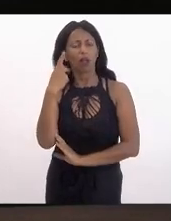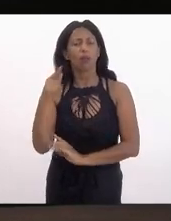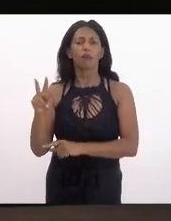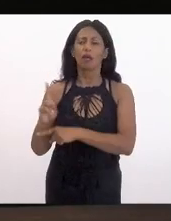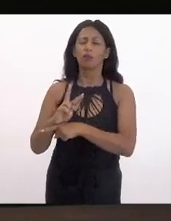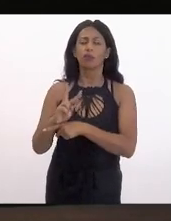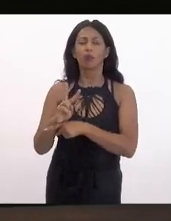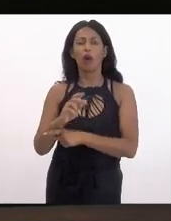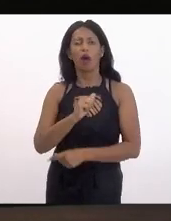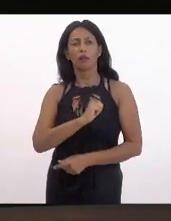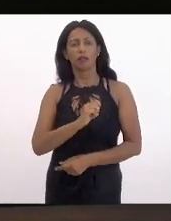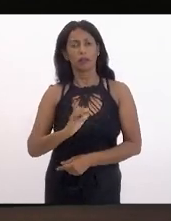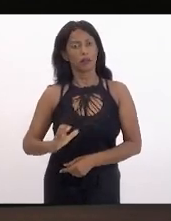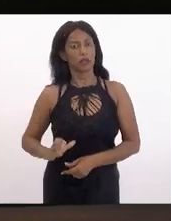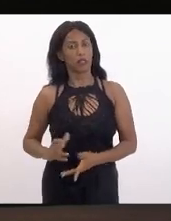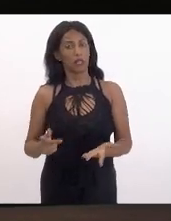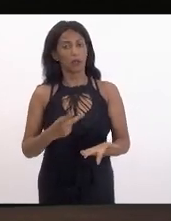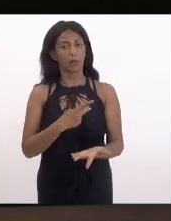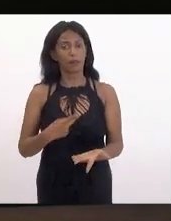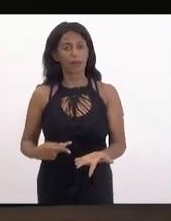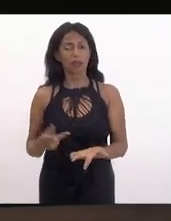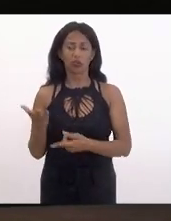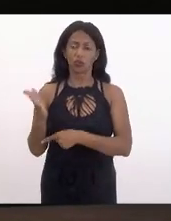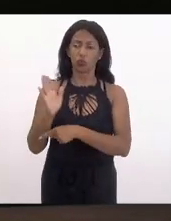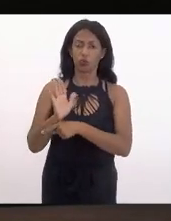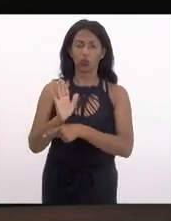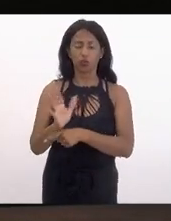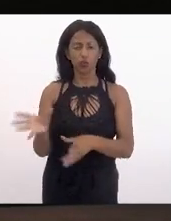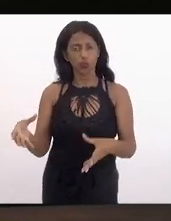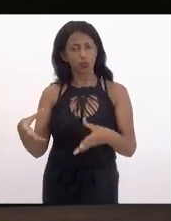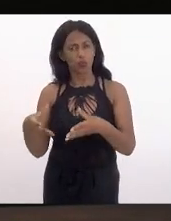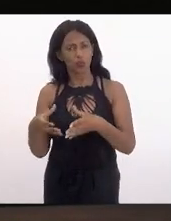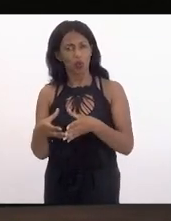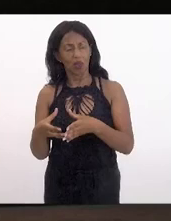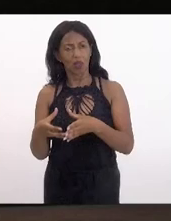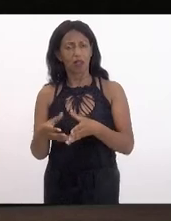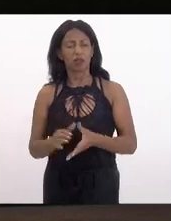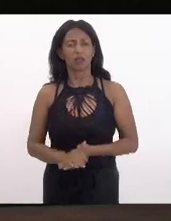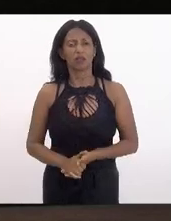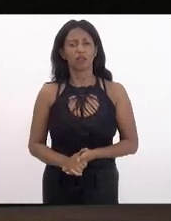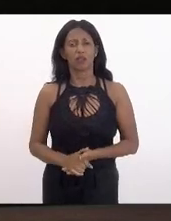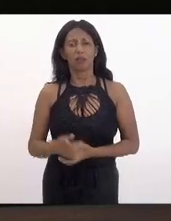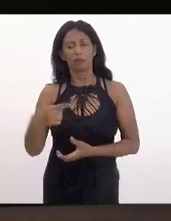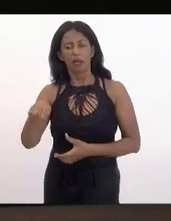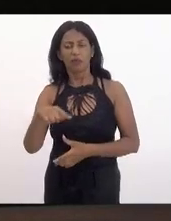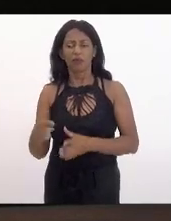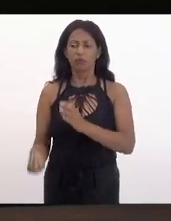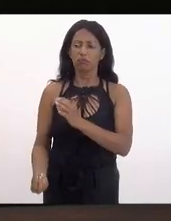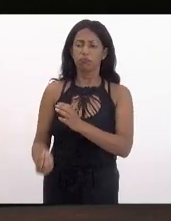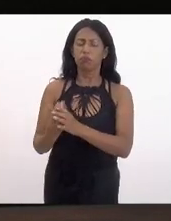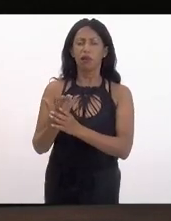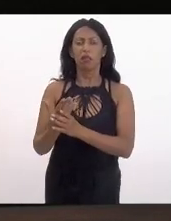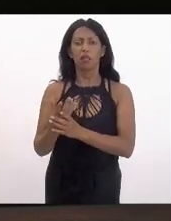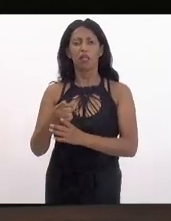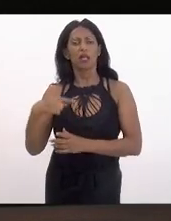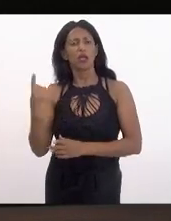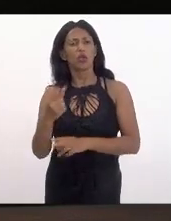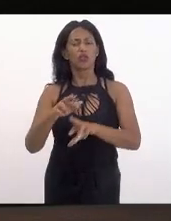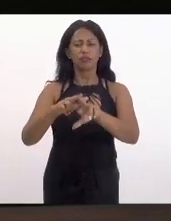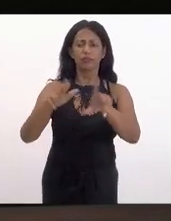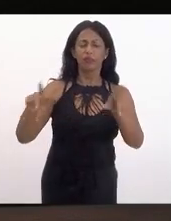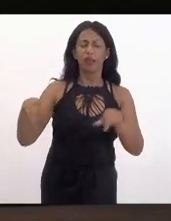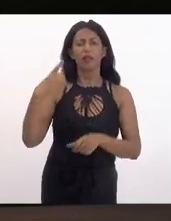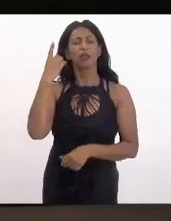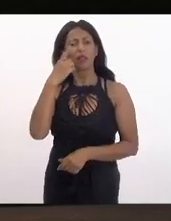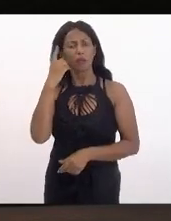que o presidente é Graciliano É colaborou no sentido de referendar para que fosse criado e nós temos vários deputados